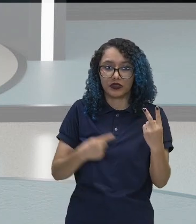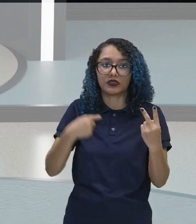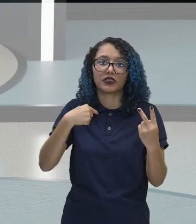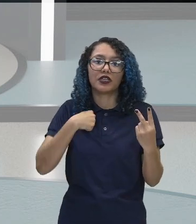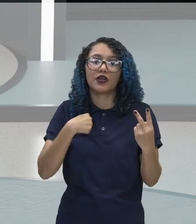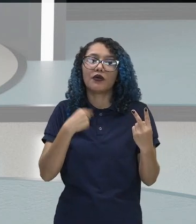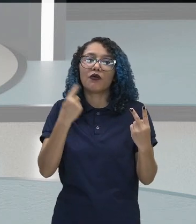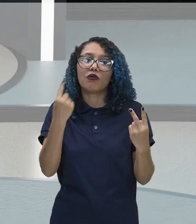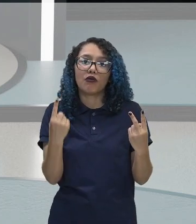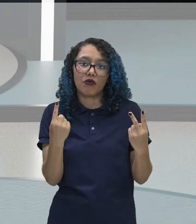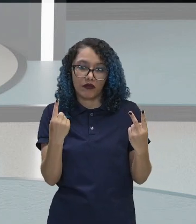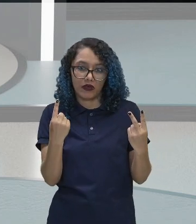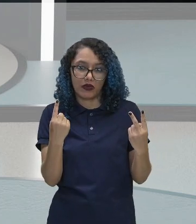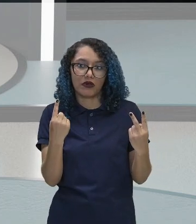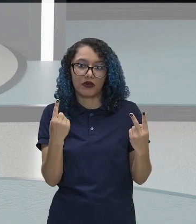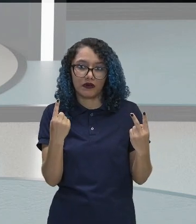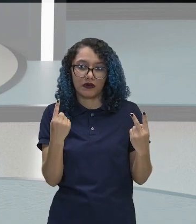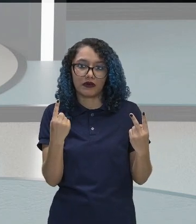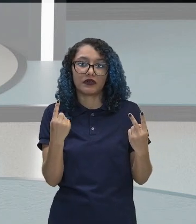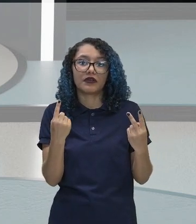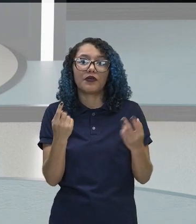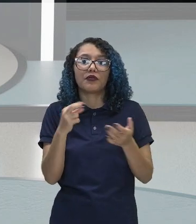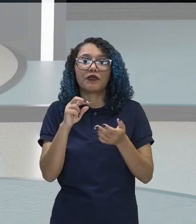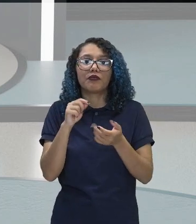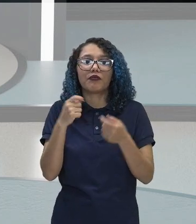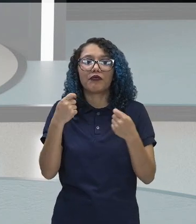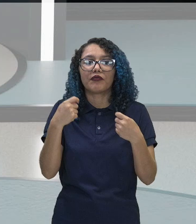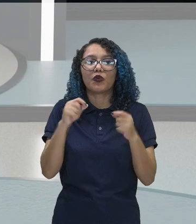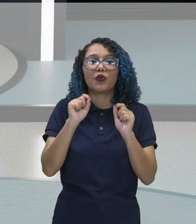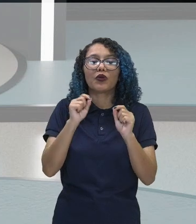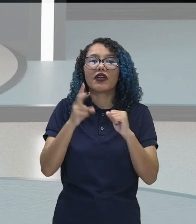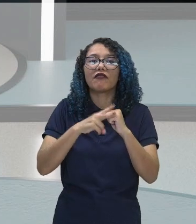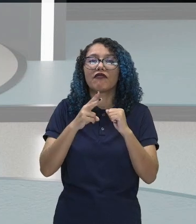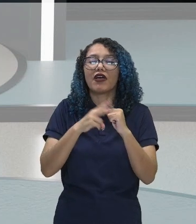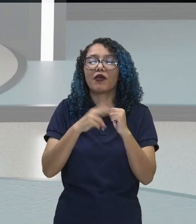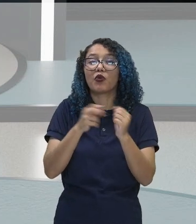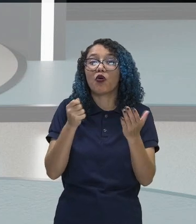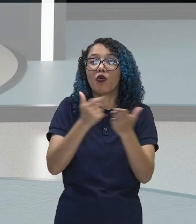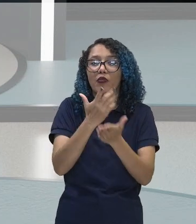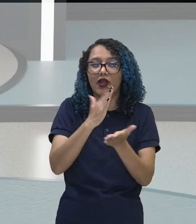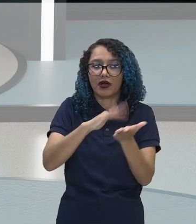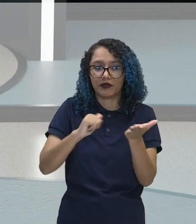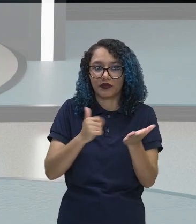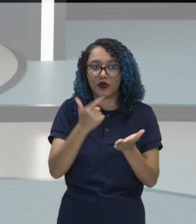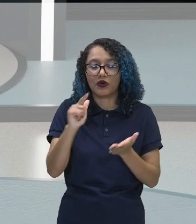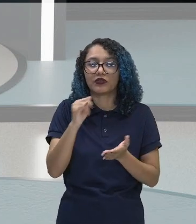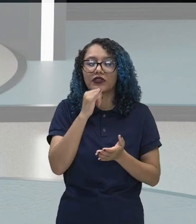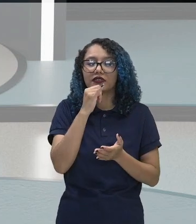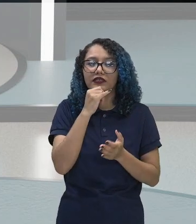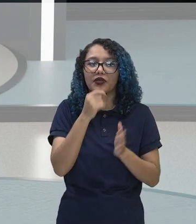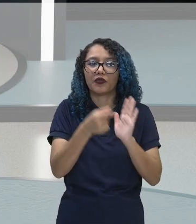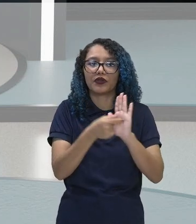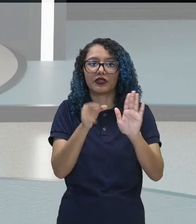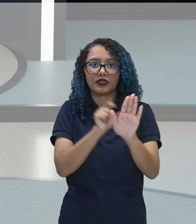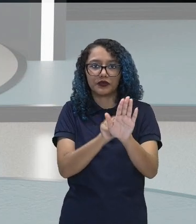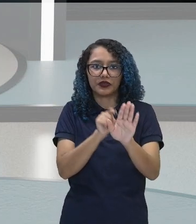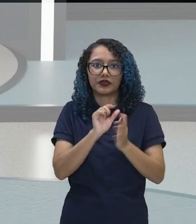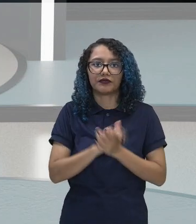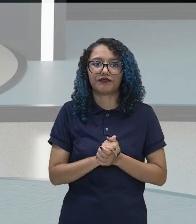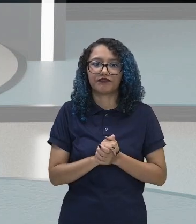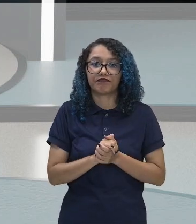eu comprei uma, seria, né? Exemplo de elipse. Ficamos ansiosos